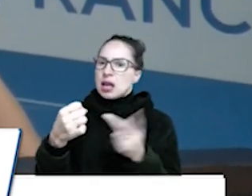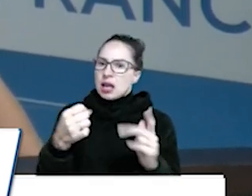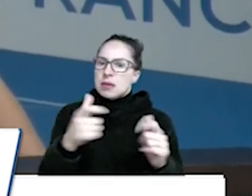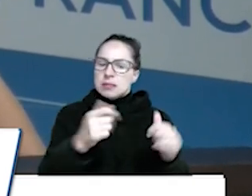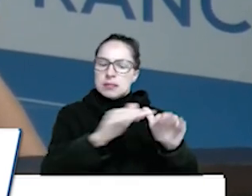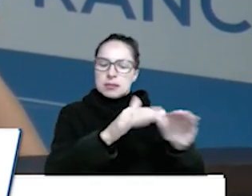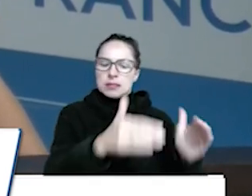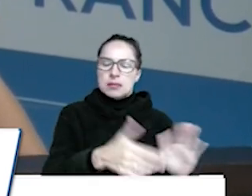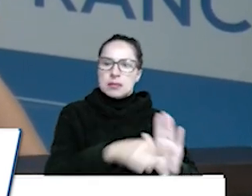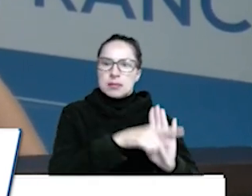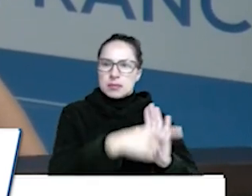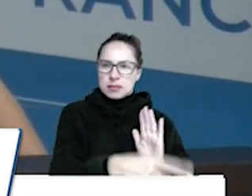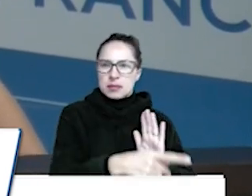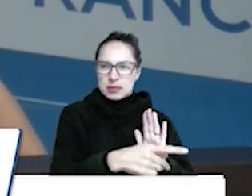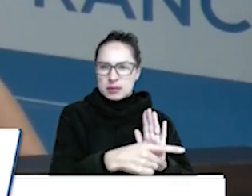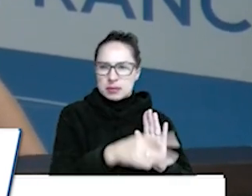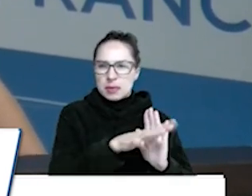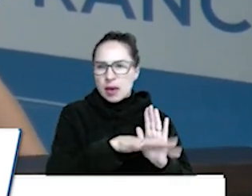freezers, né? São